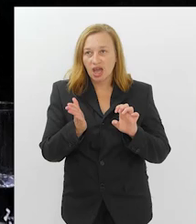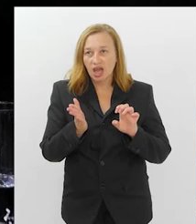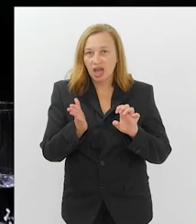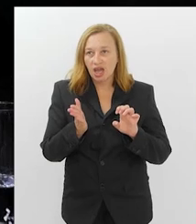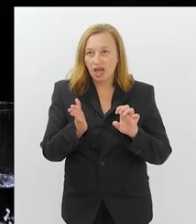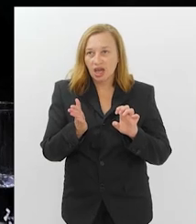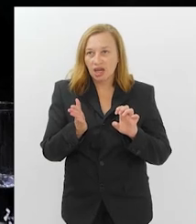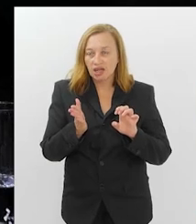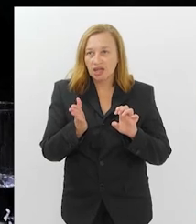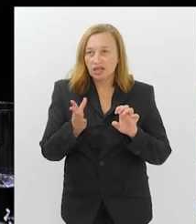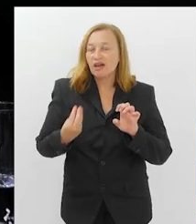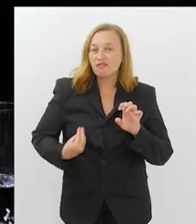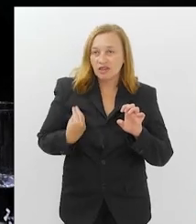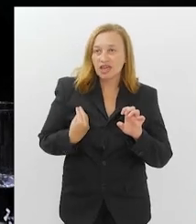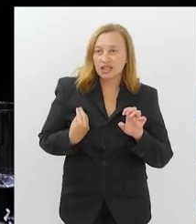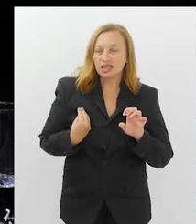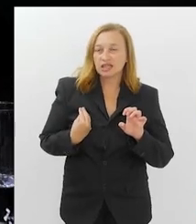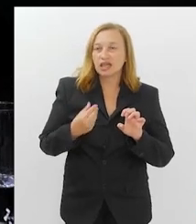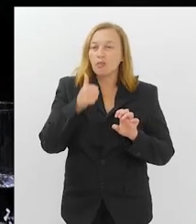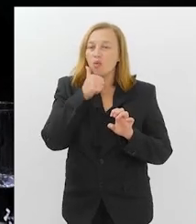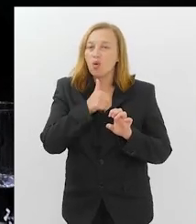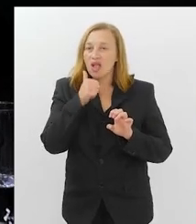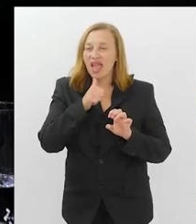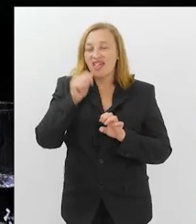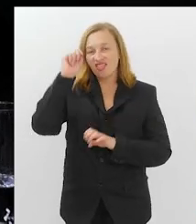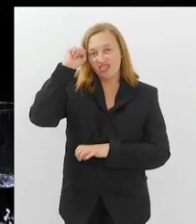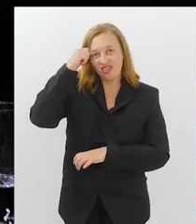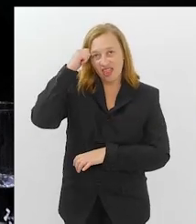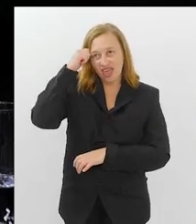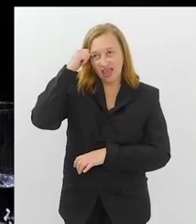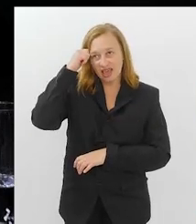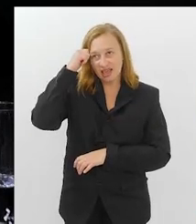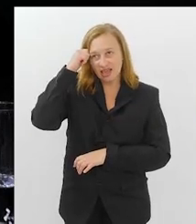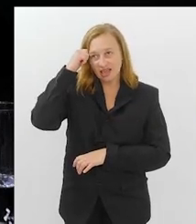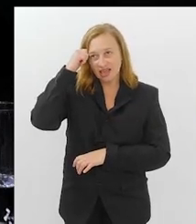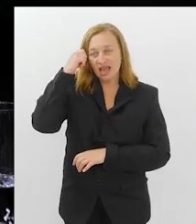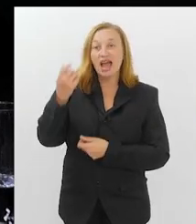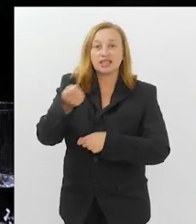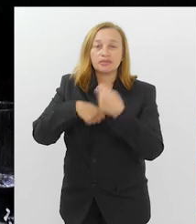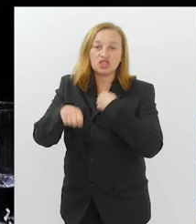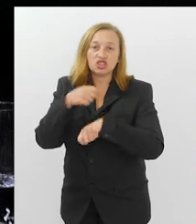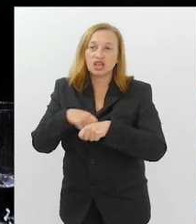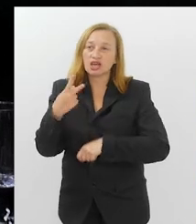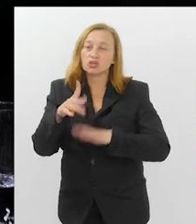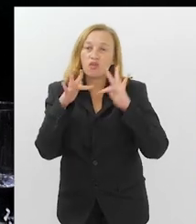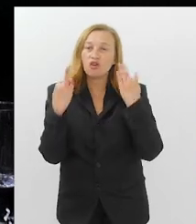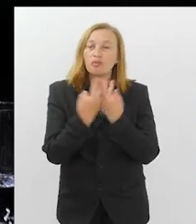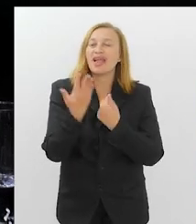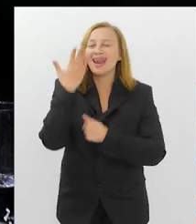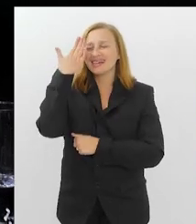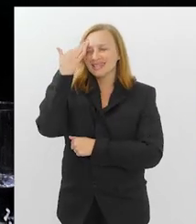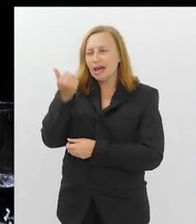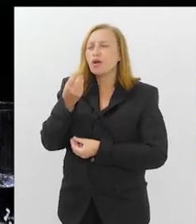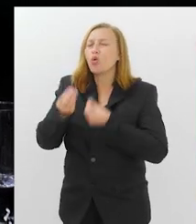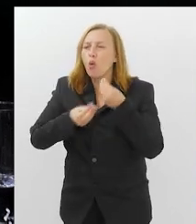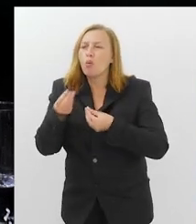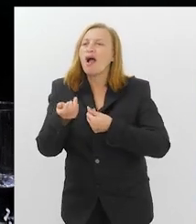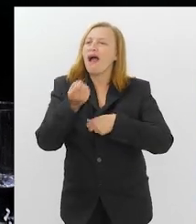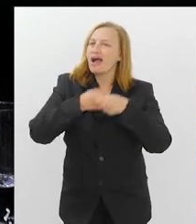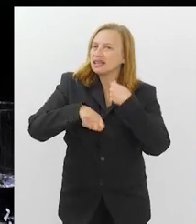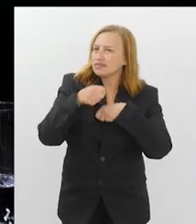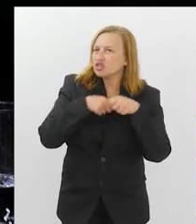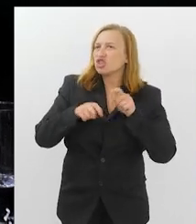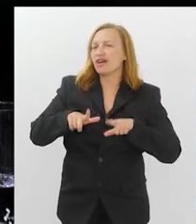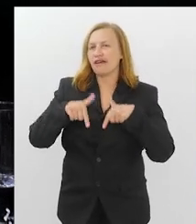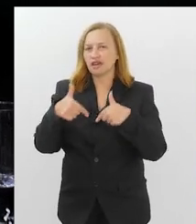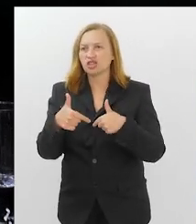veia da mulher negra, da mulher preta, prover os seus lares. Então, elas sabem como empreender, elas sabem